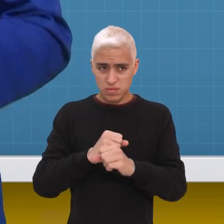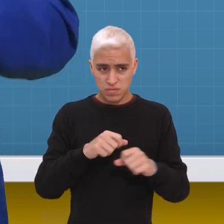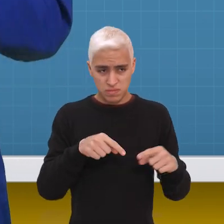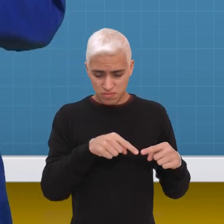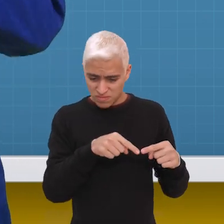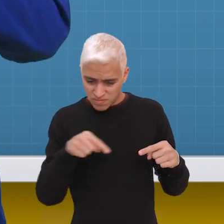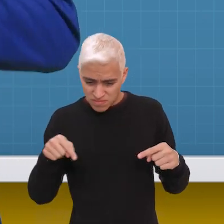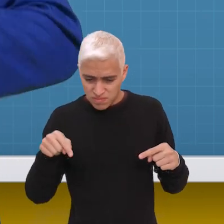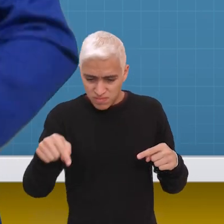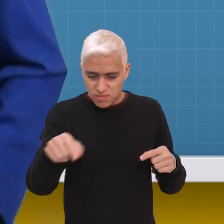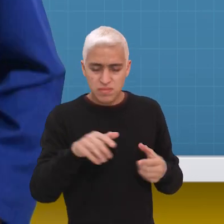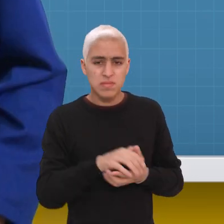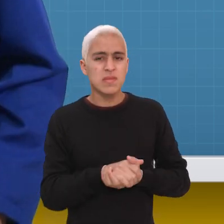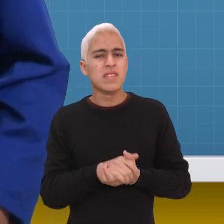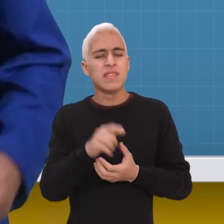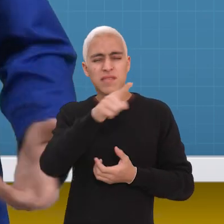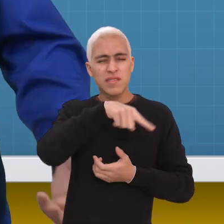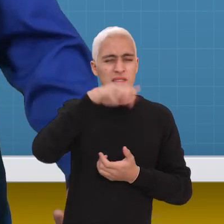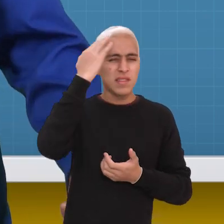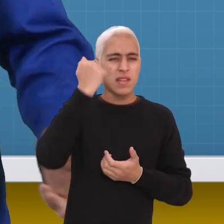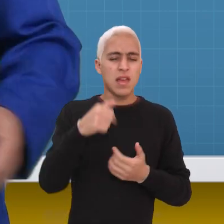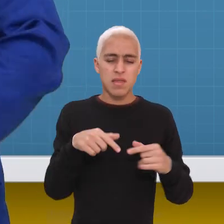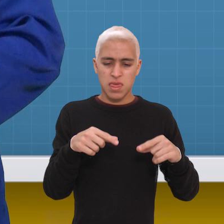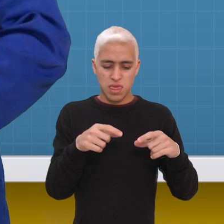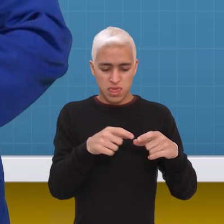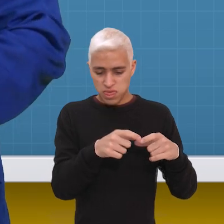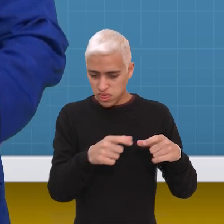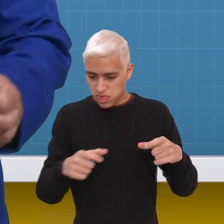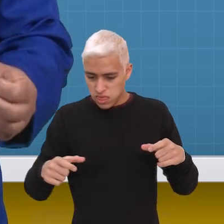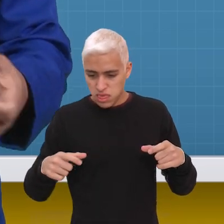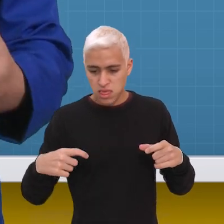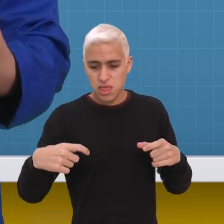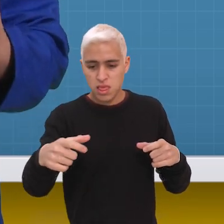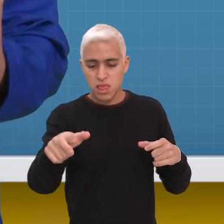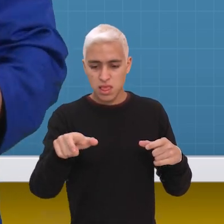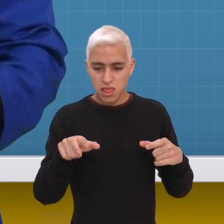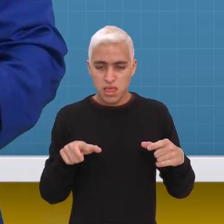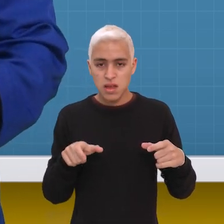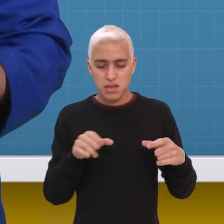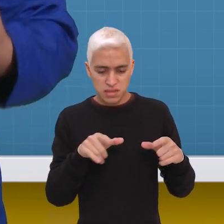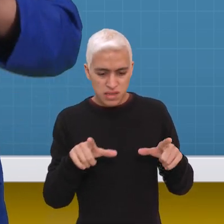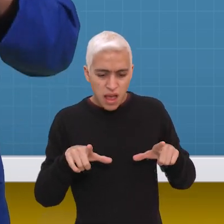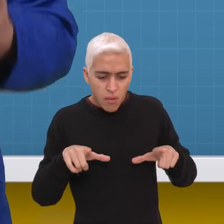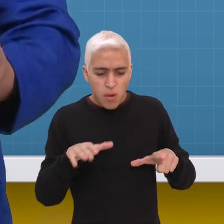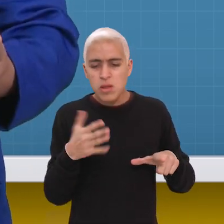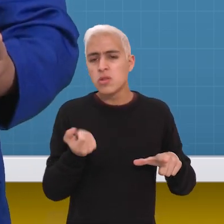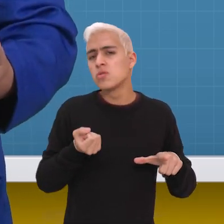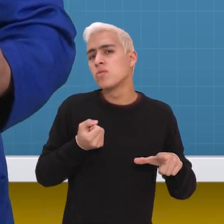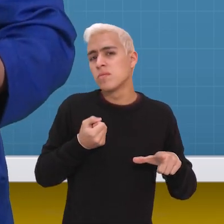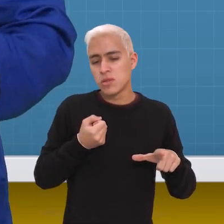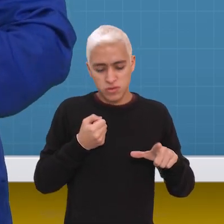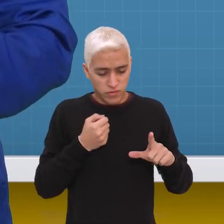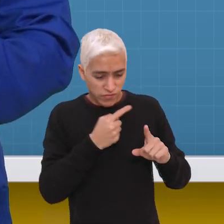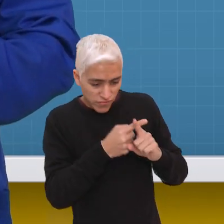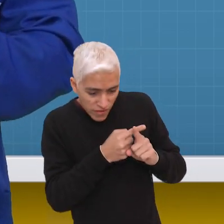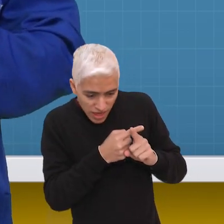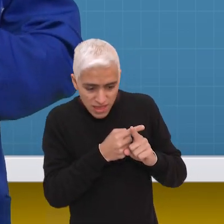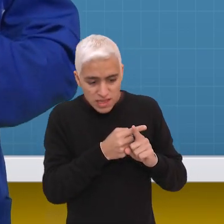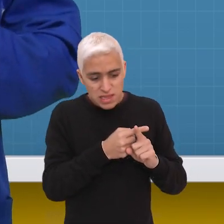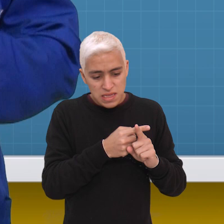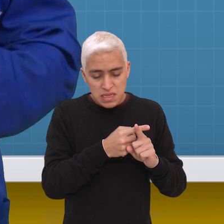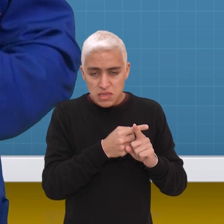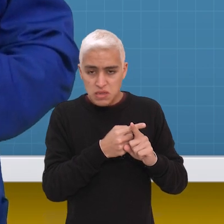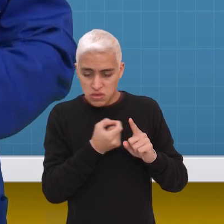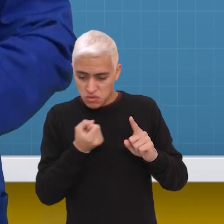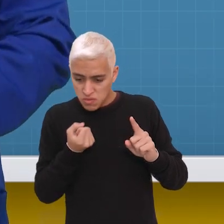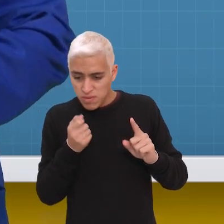lá. Acho que nem precisa contar. Você sabe. Se o tabuleiro é quadrado, que número multiplicado por